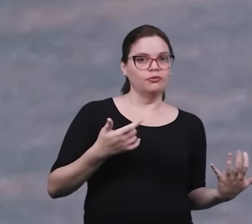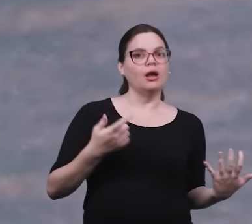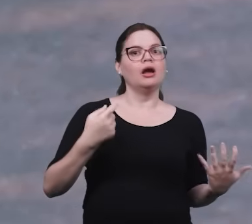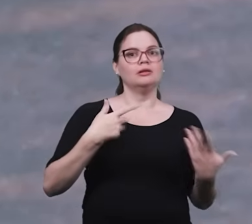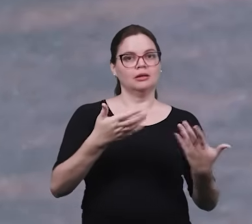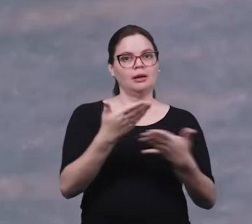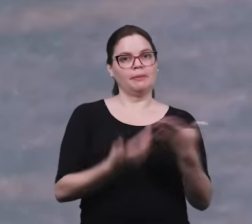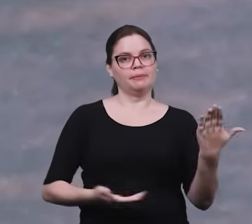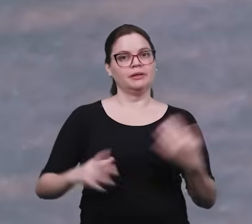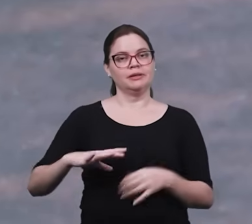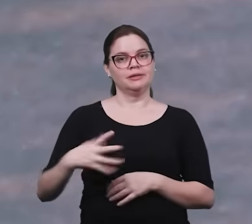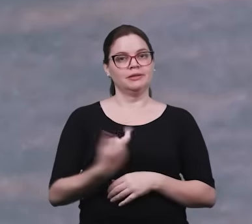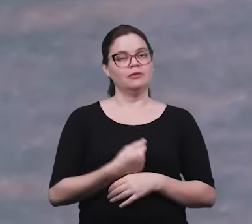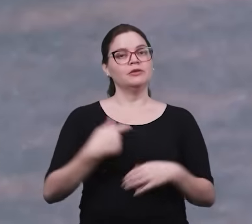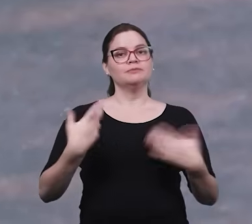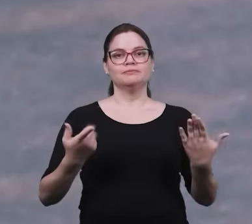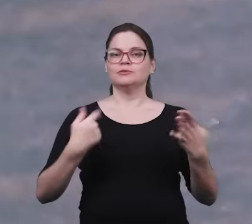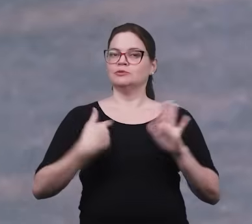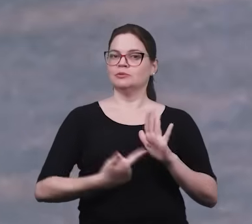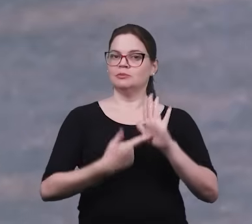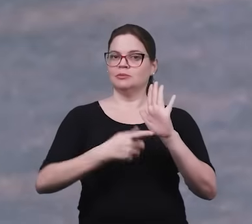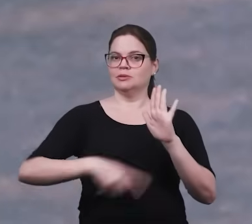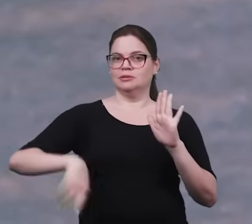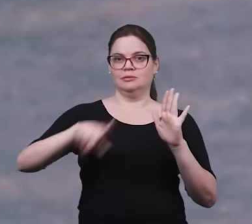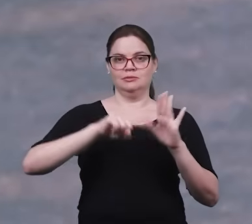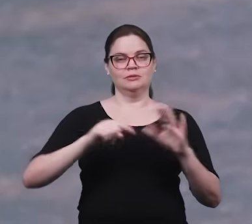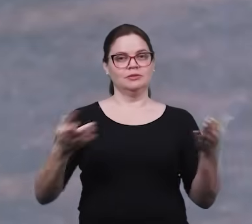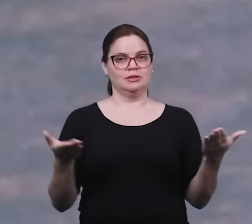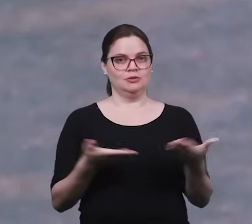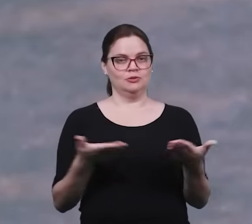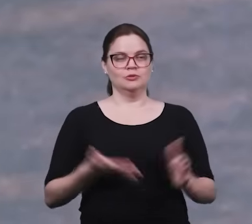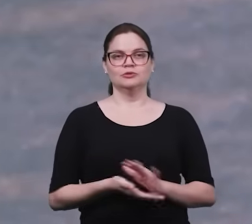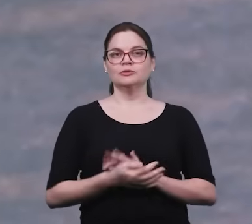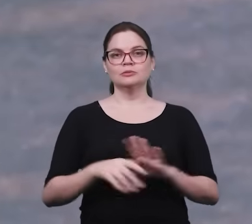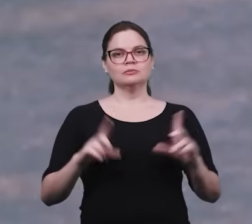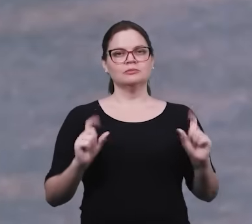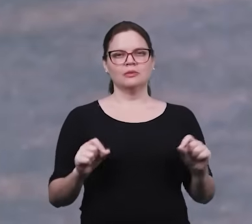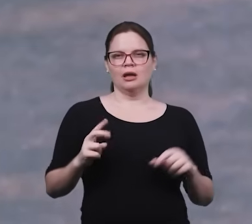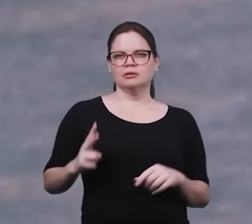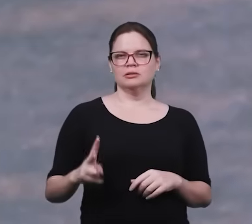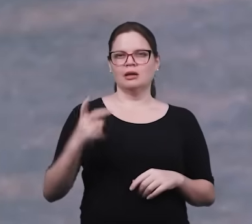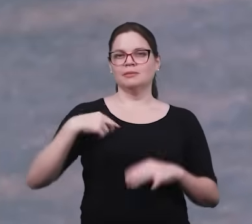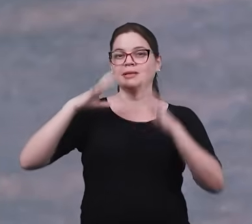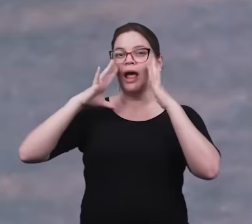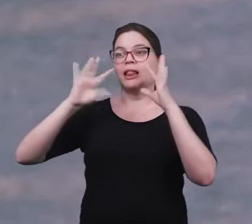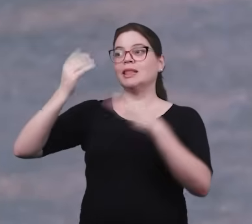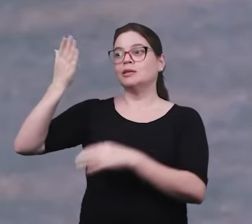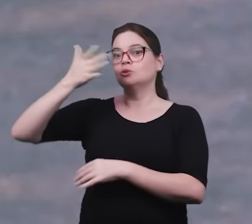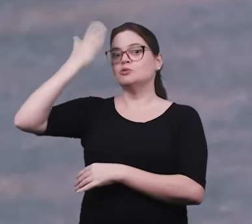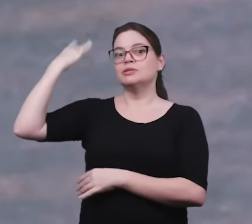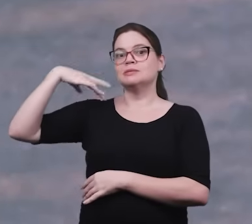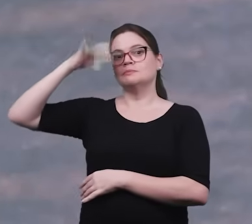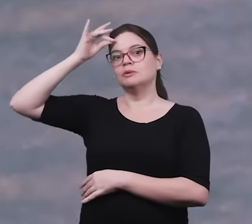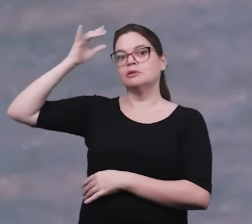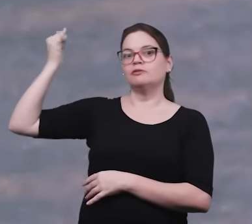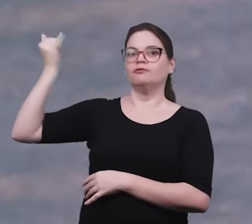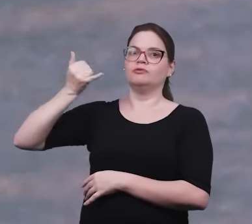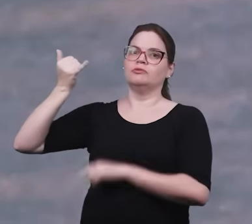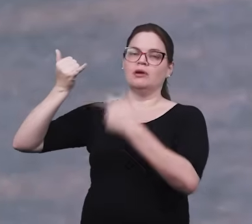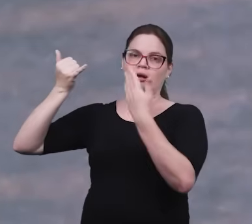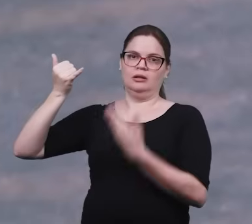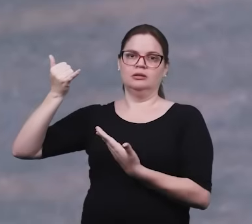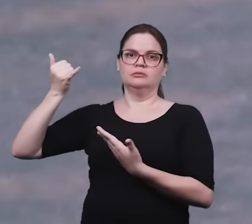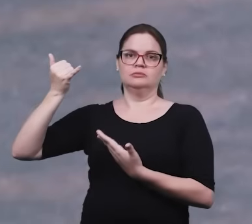diante disso que eu estou dizendo, que foi falado nesse programa de hoje, sempre esteja atento para ouvir a voz do